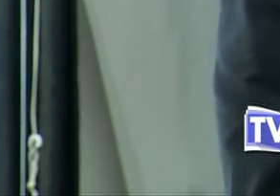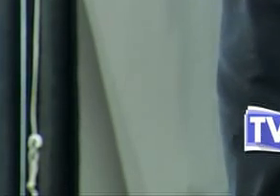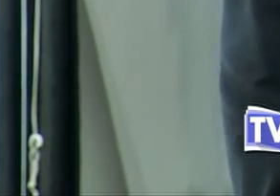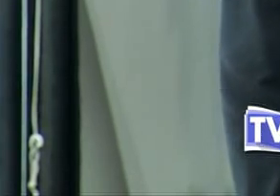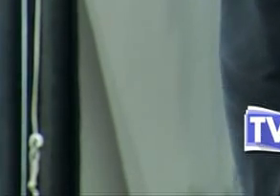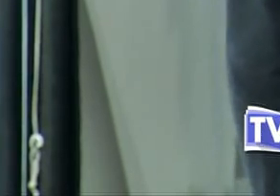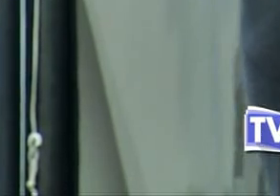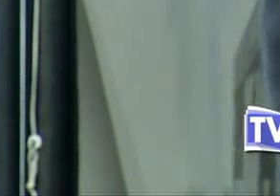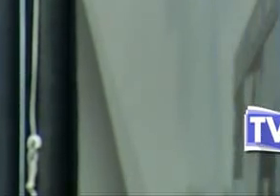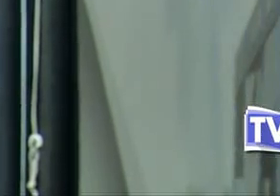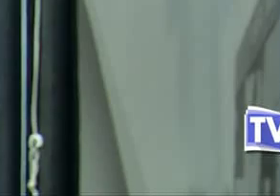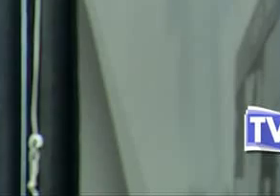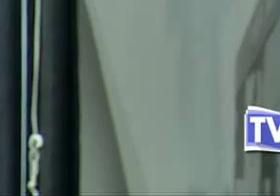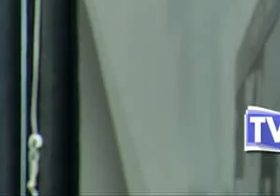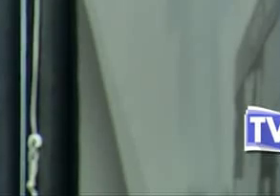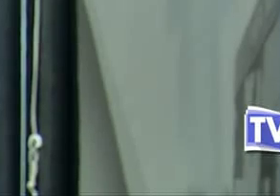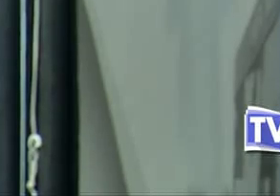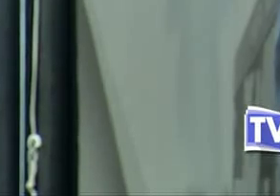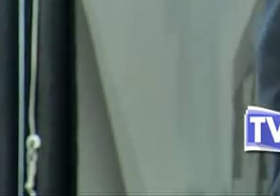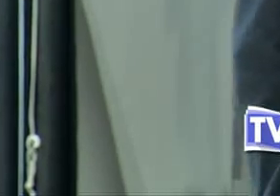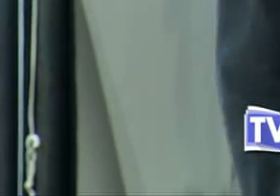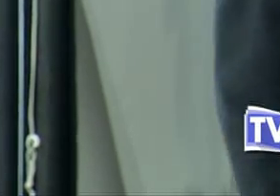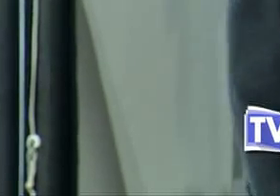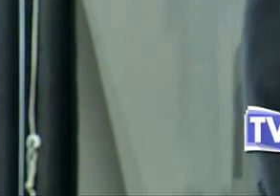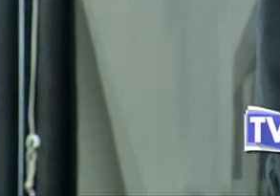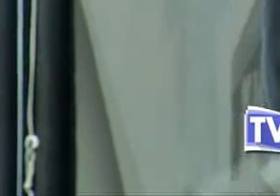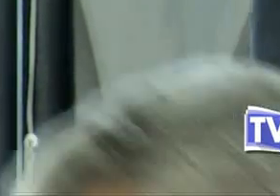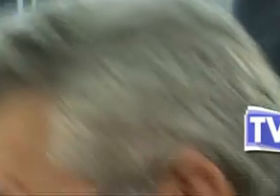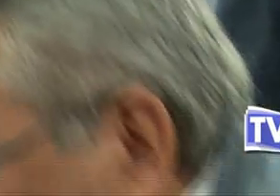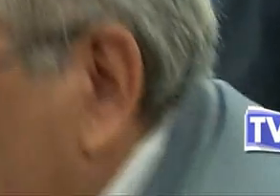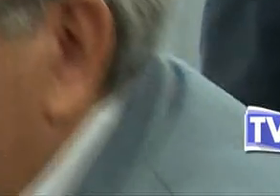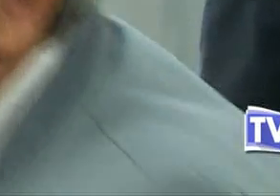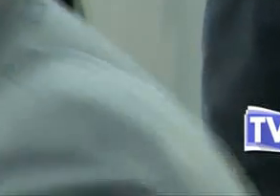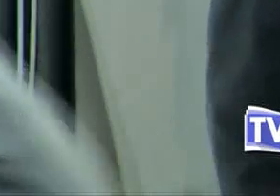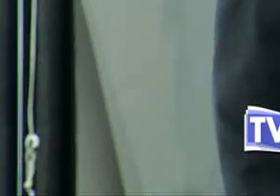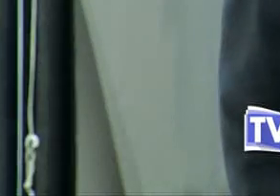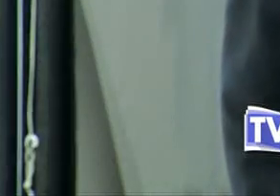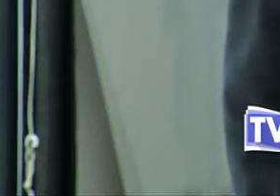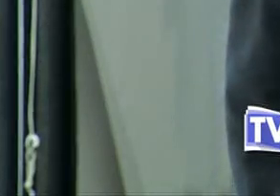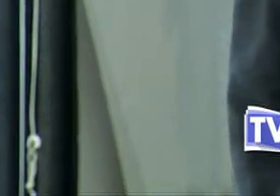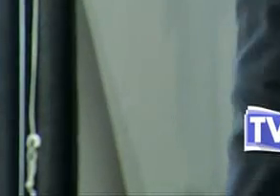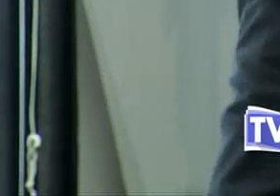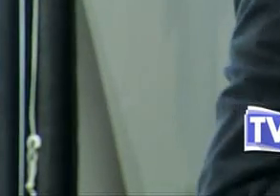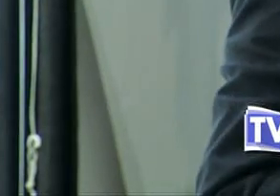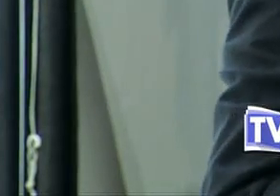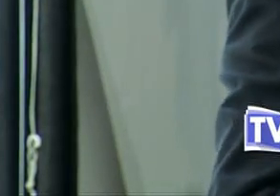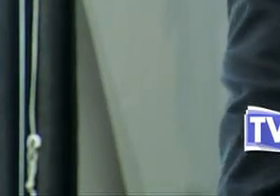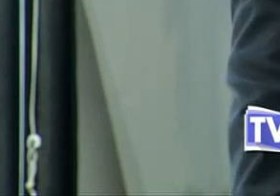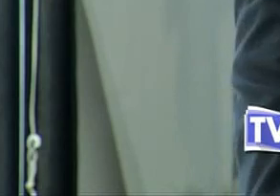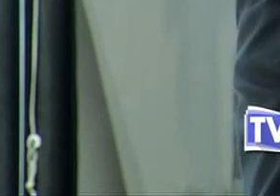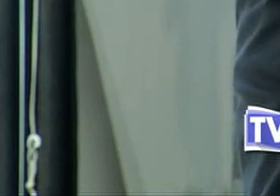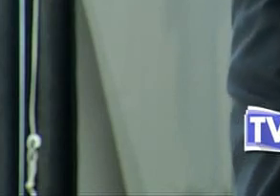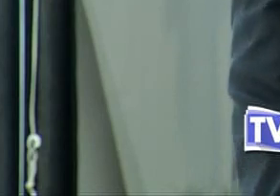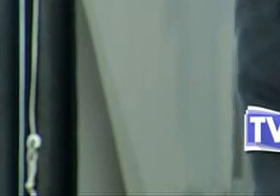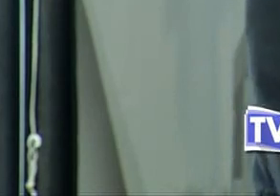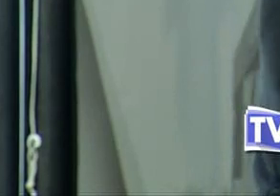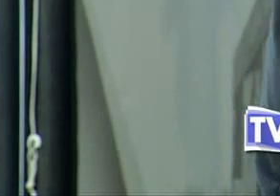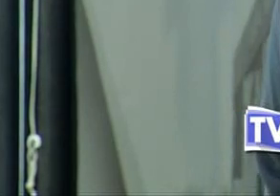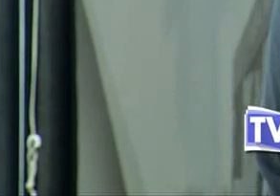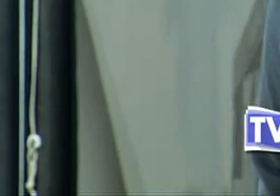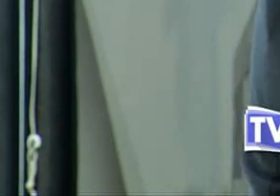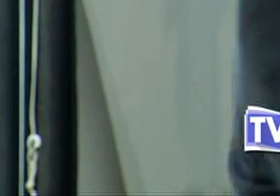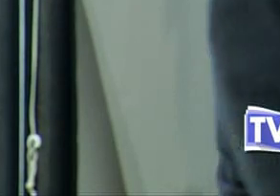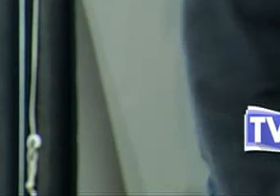na cidade. Quando eu era residente, ele já era professor há muito tempo na PUC, o doutor Júlio